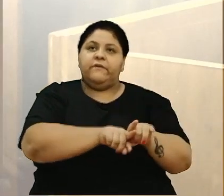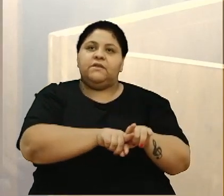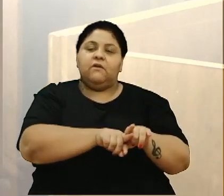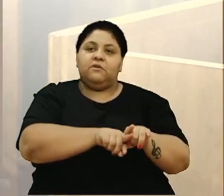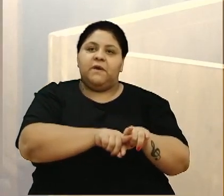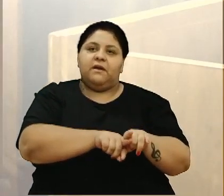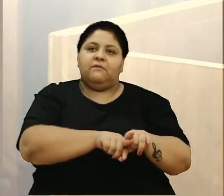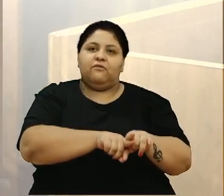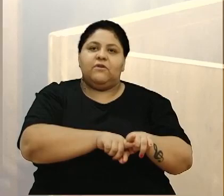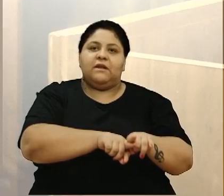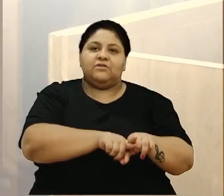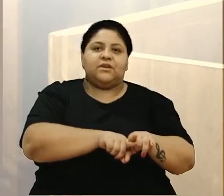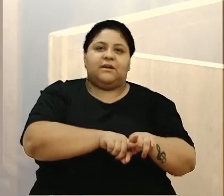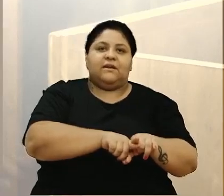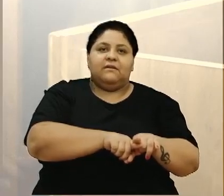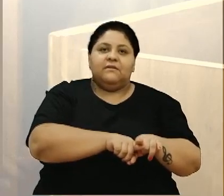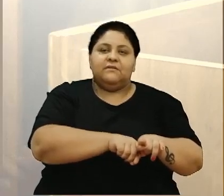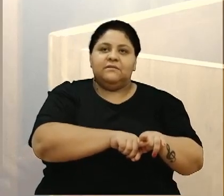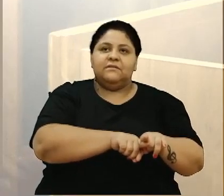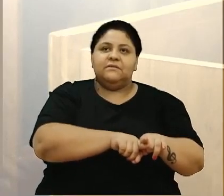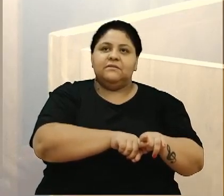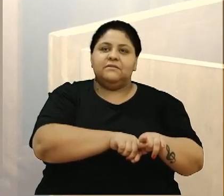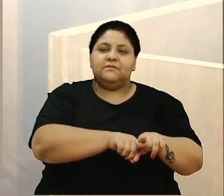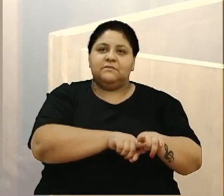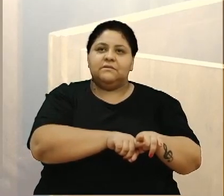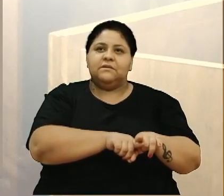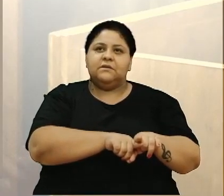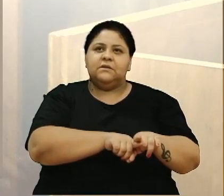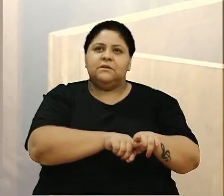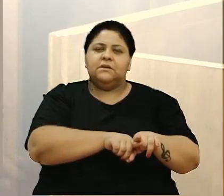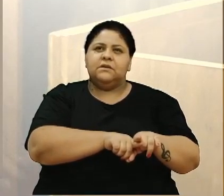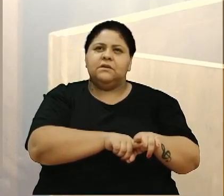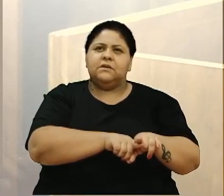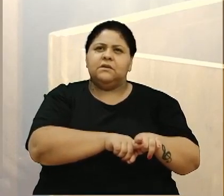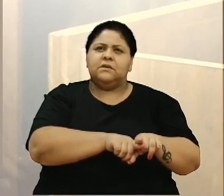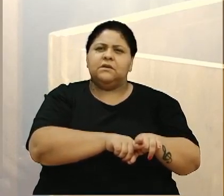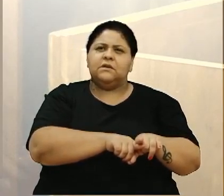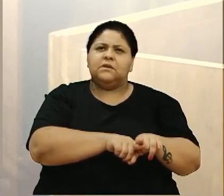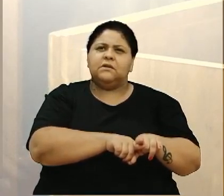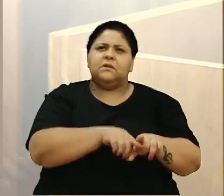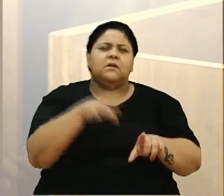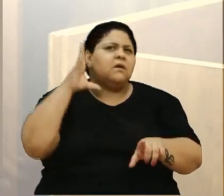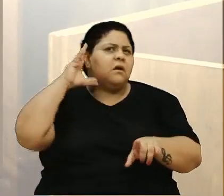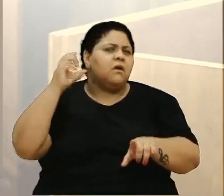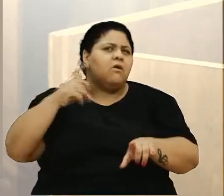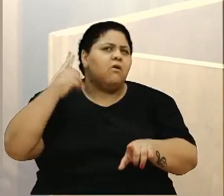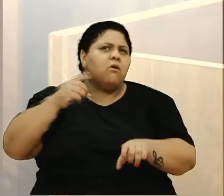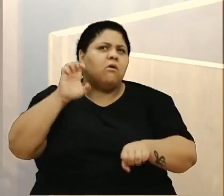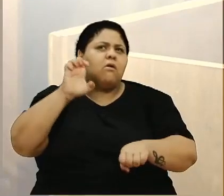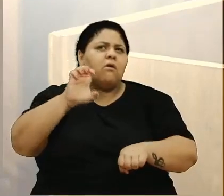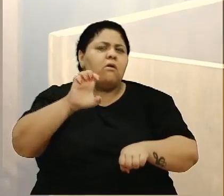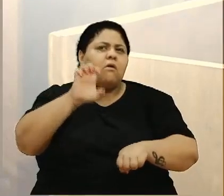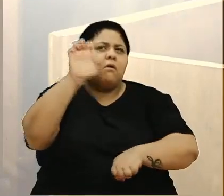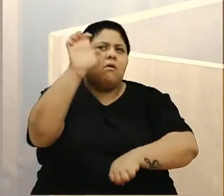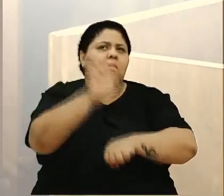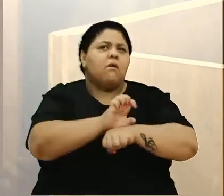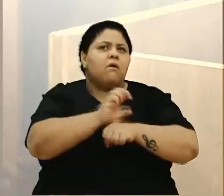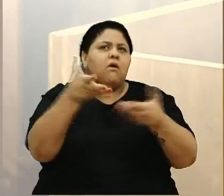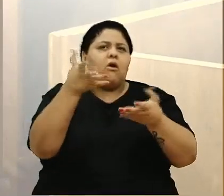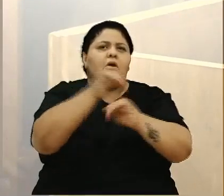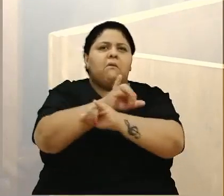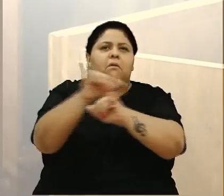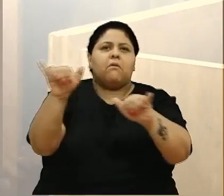do empréstimo, né, para construir 4 piscinões na nossa cidade. Eu vi um deputado estadual sendo garoto propaganda, agora